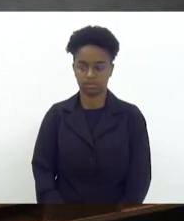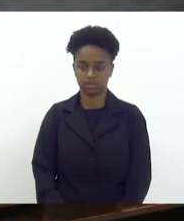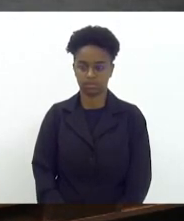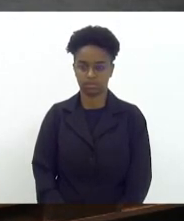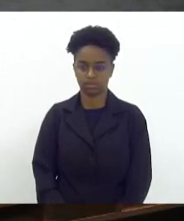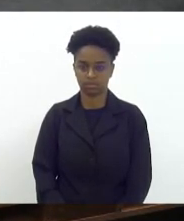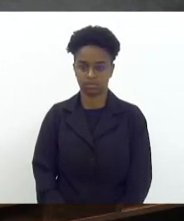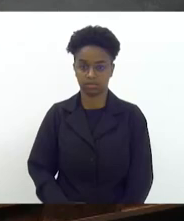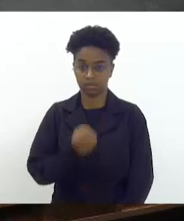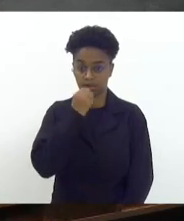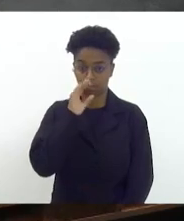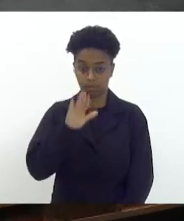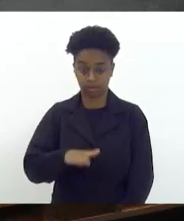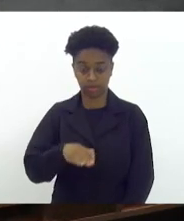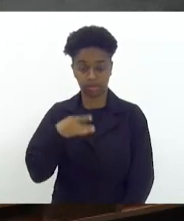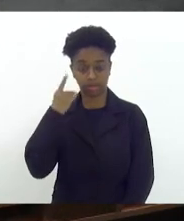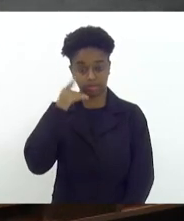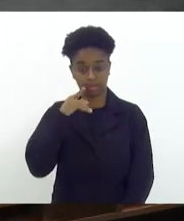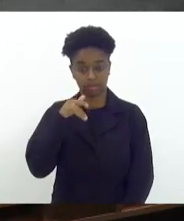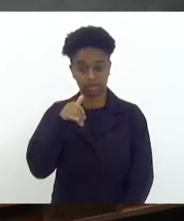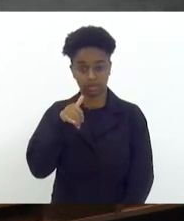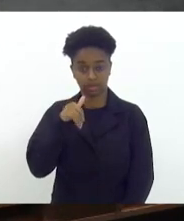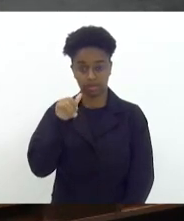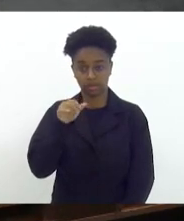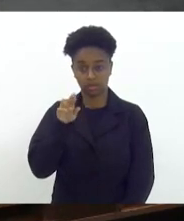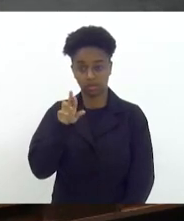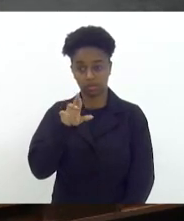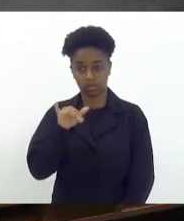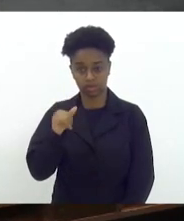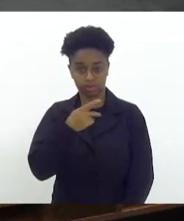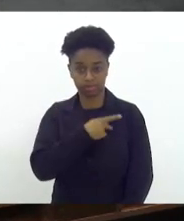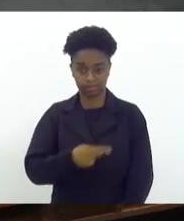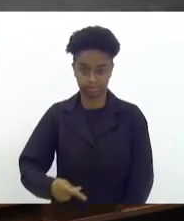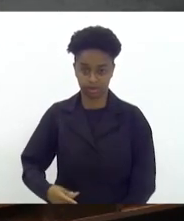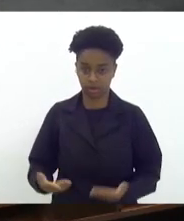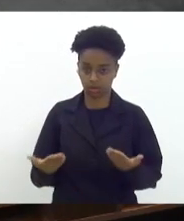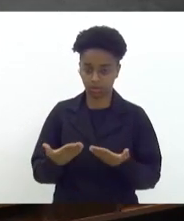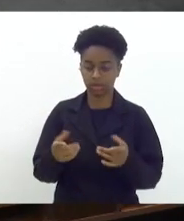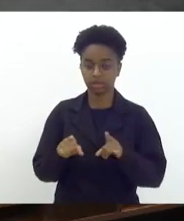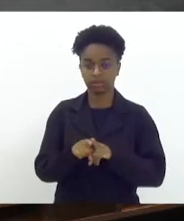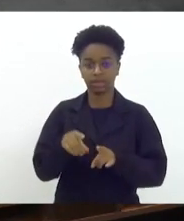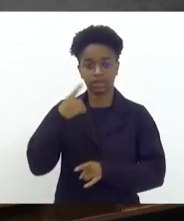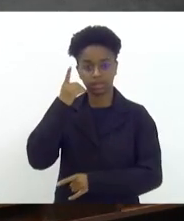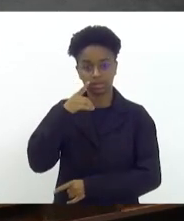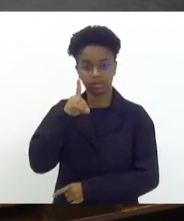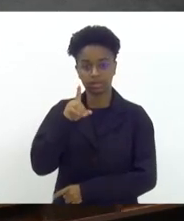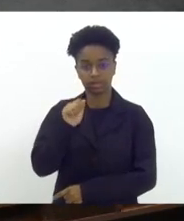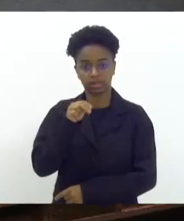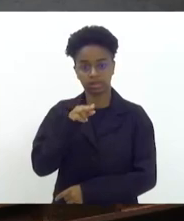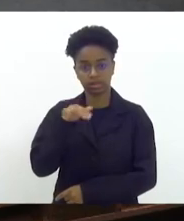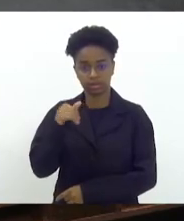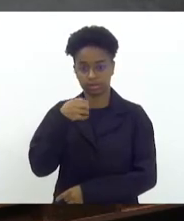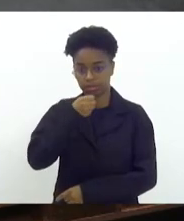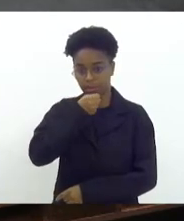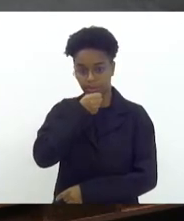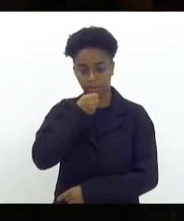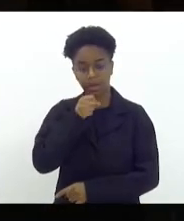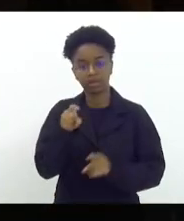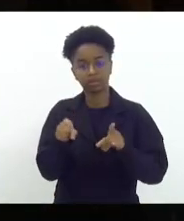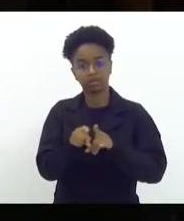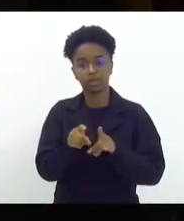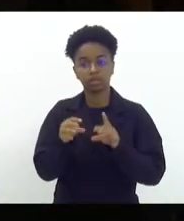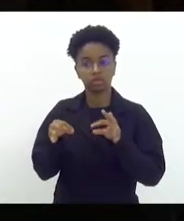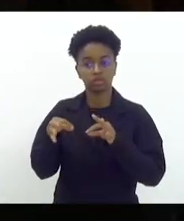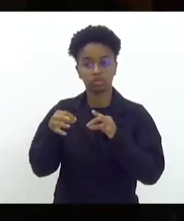Boa tarde Deputado Yuri presidente da associação Boa tarde Deputado Dani Balbi que acabou de falar no microfone e a todos